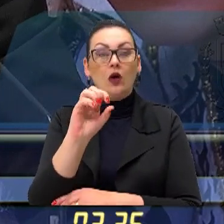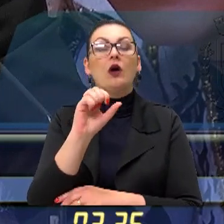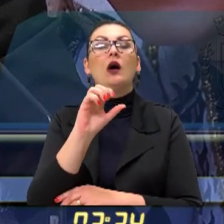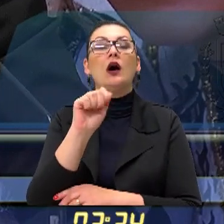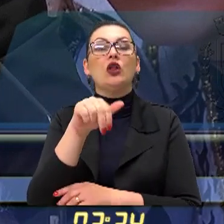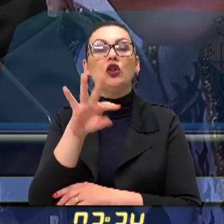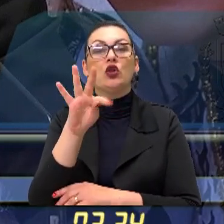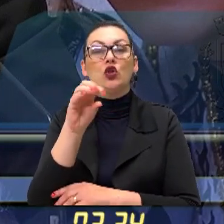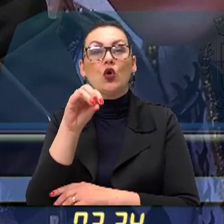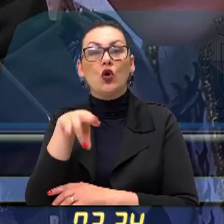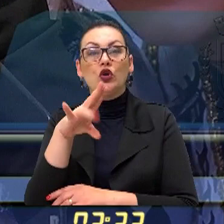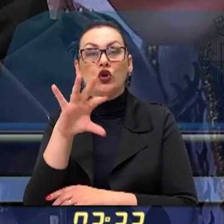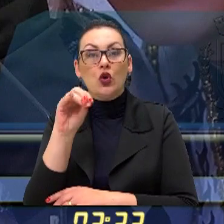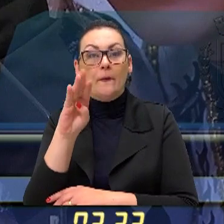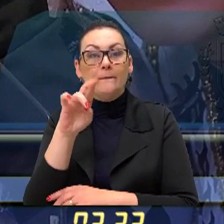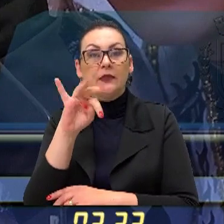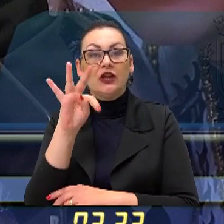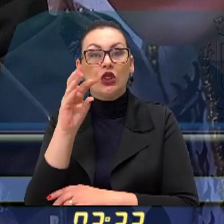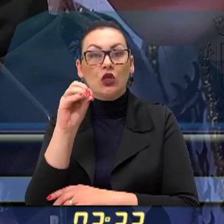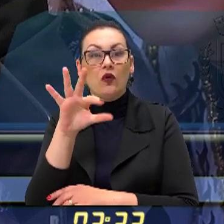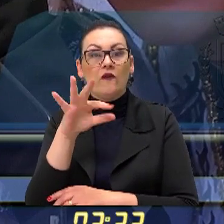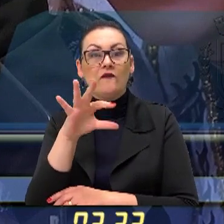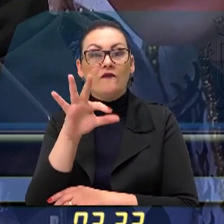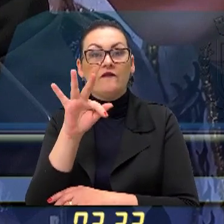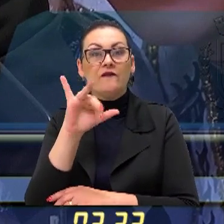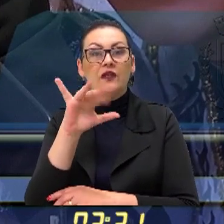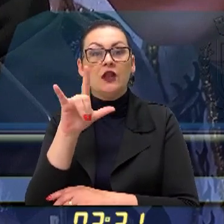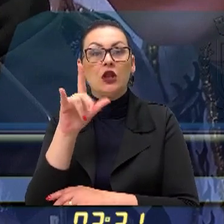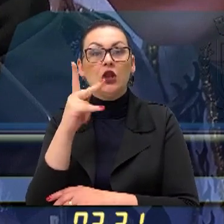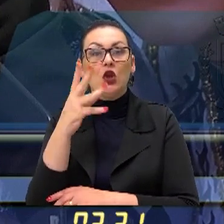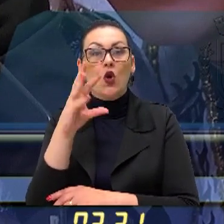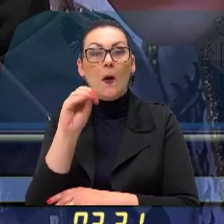mais de 2 anos que não tem agente de saúde.